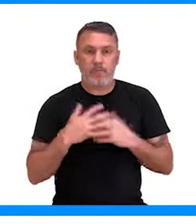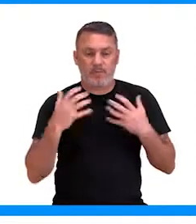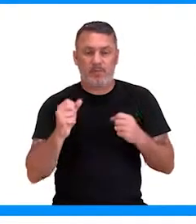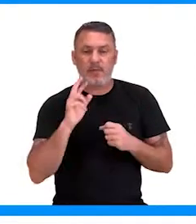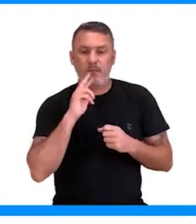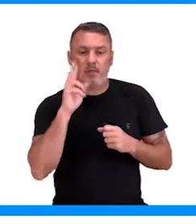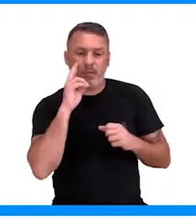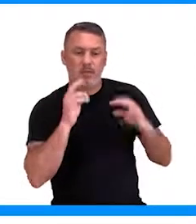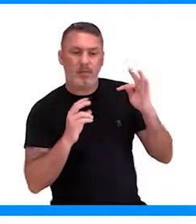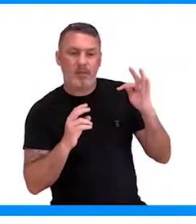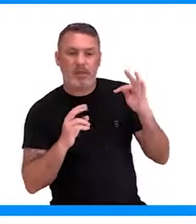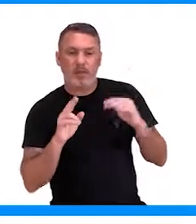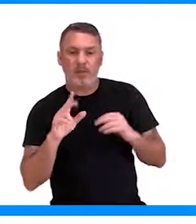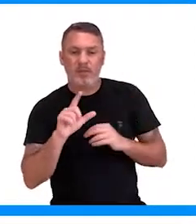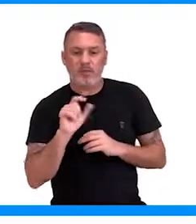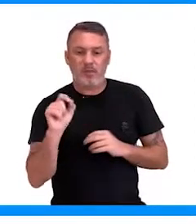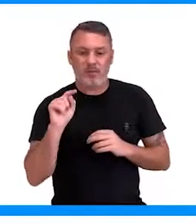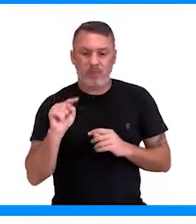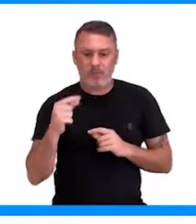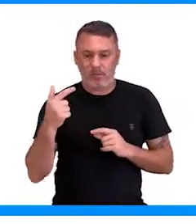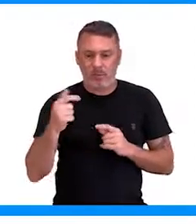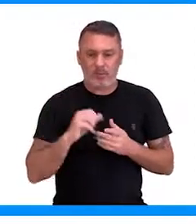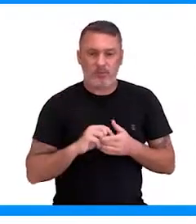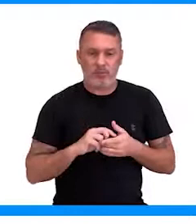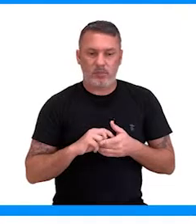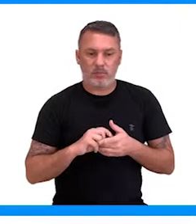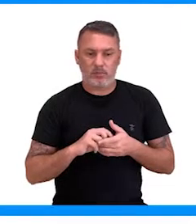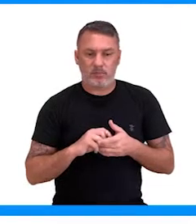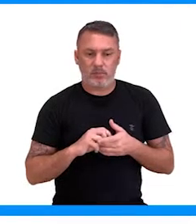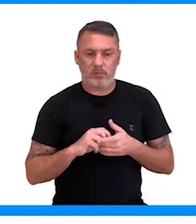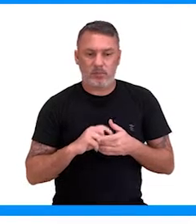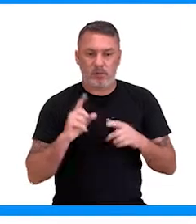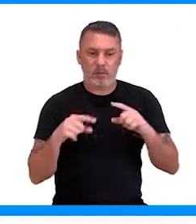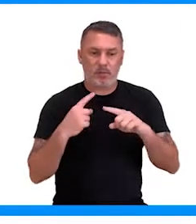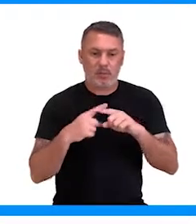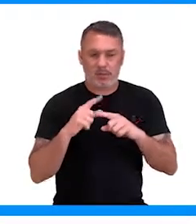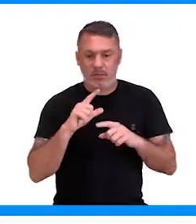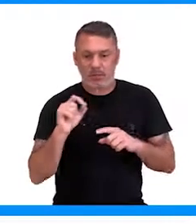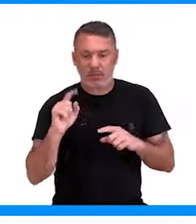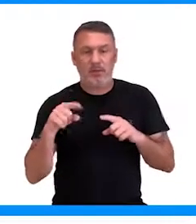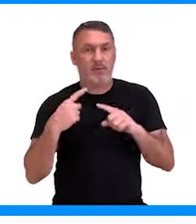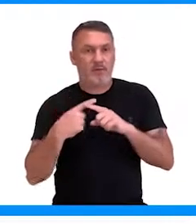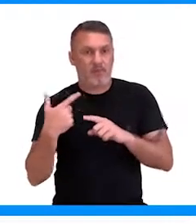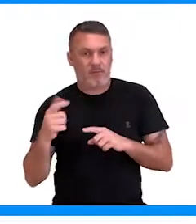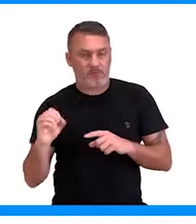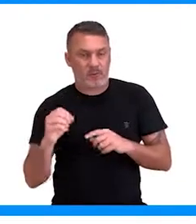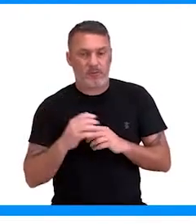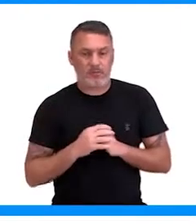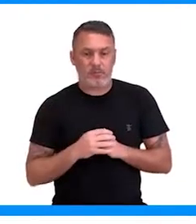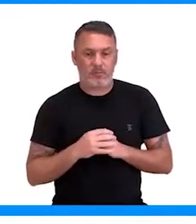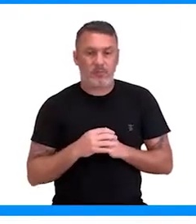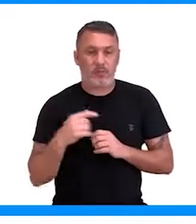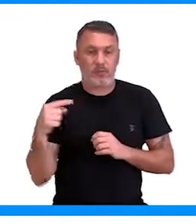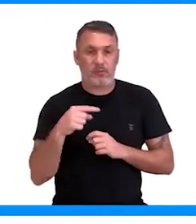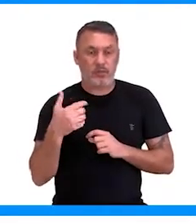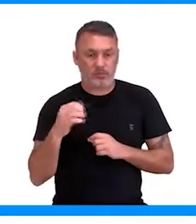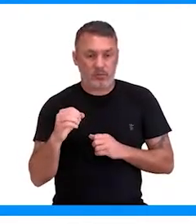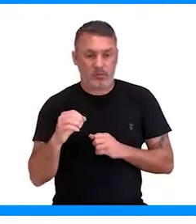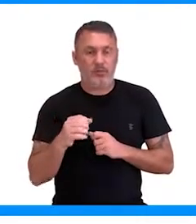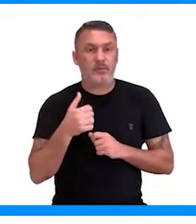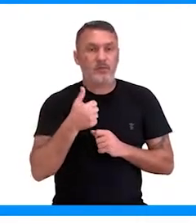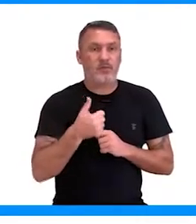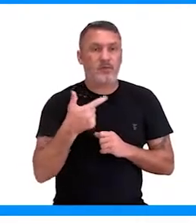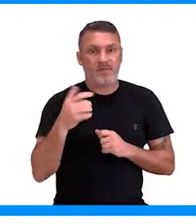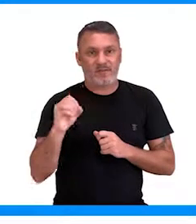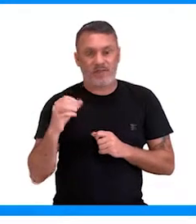Vamos fazer logo o t' e o t duas linhas. Ó. T' vai ser mais 100 mais 20 sobre